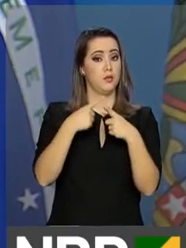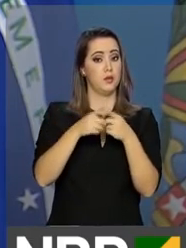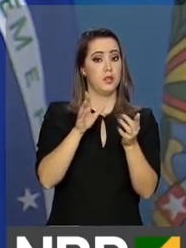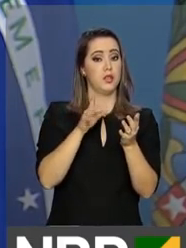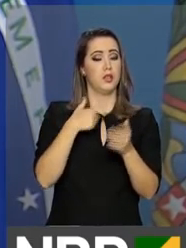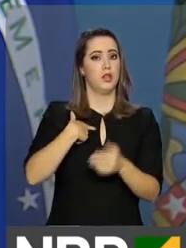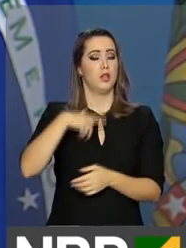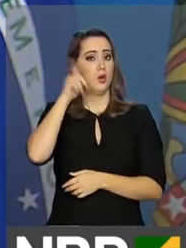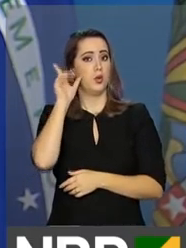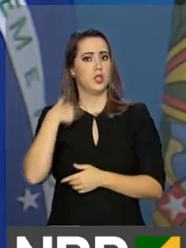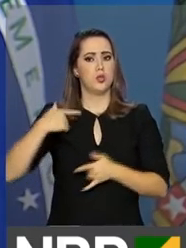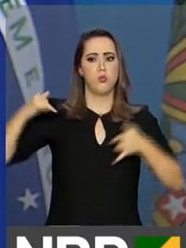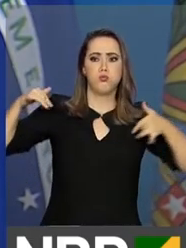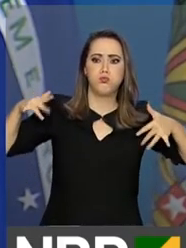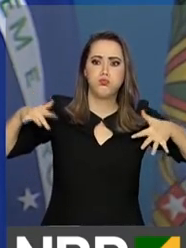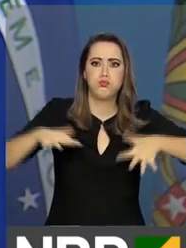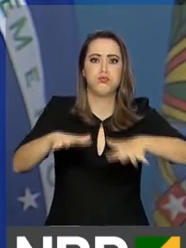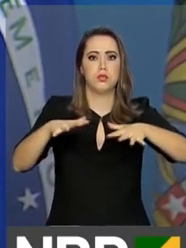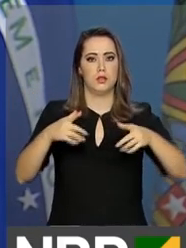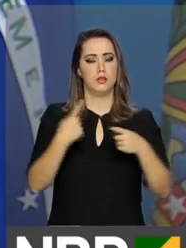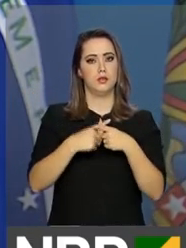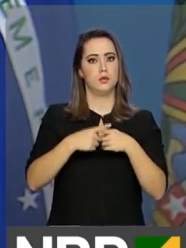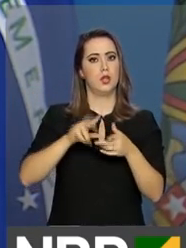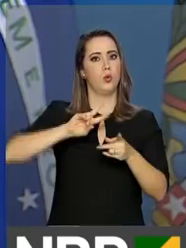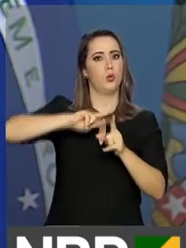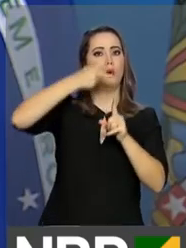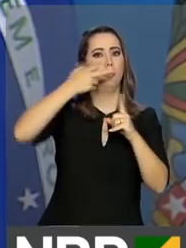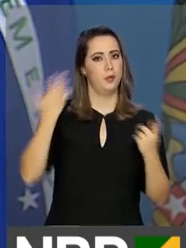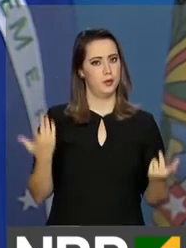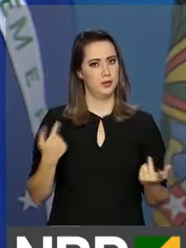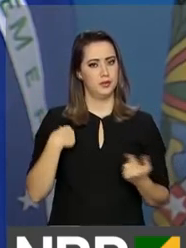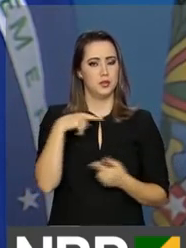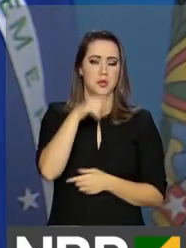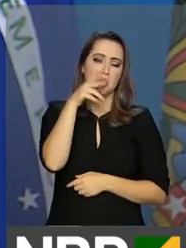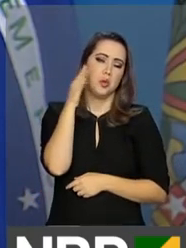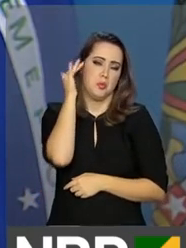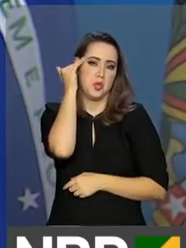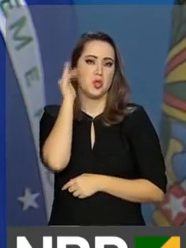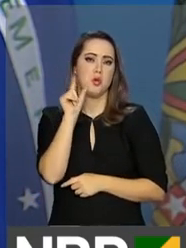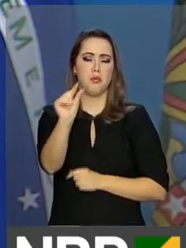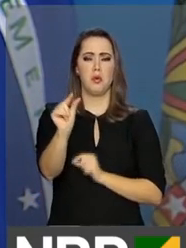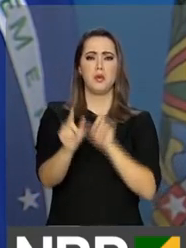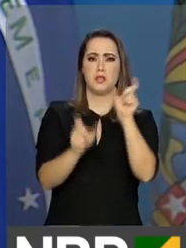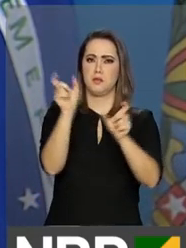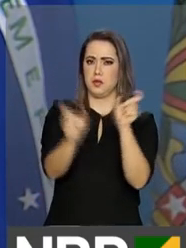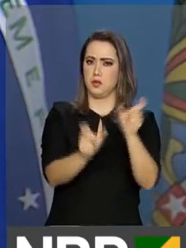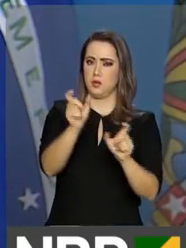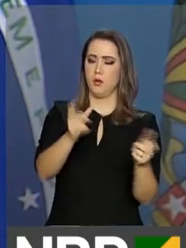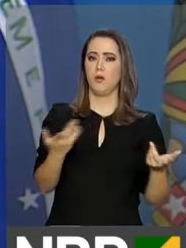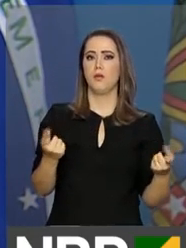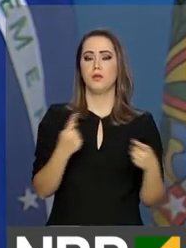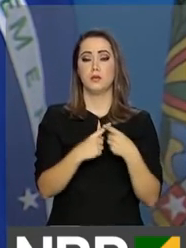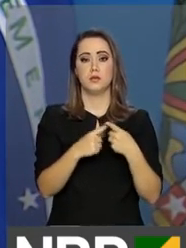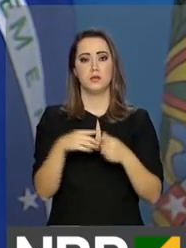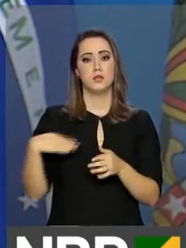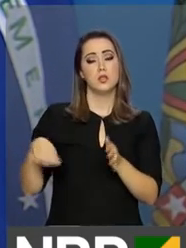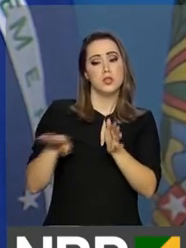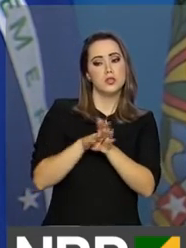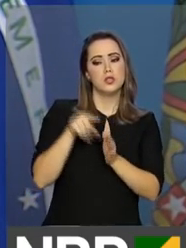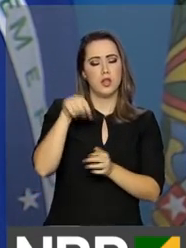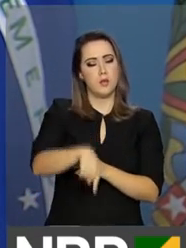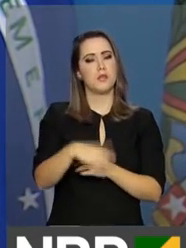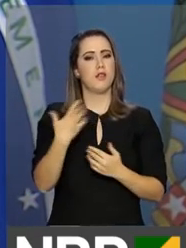haveria uma multidão, creio que em dobro, né? E hoje eu pensei, talvez haja pouca gente. Até quando vínhamos para cá,